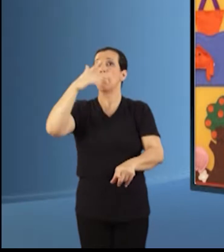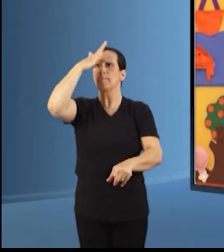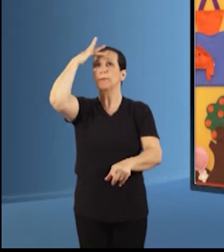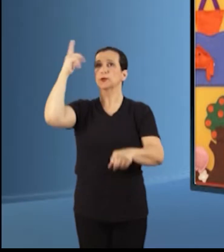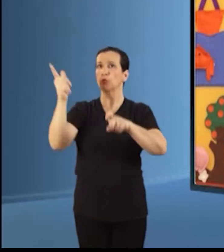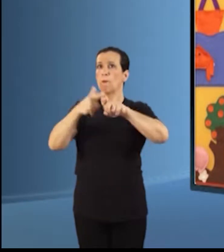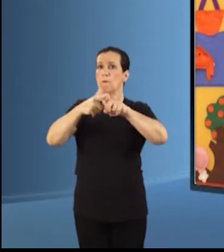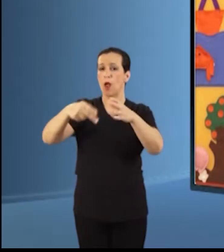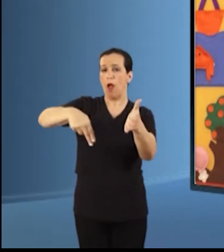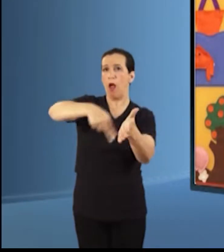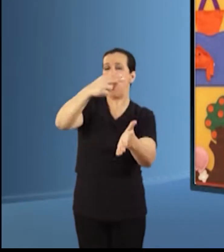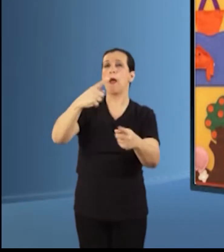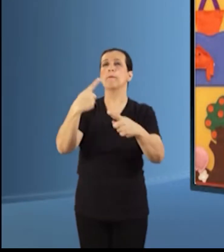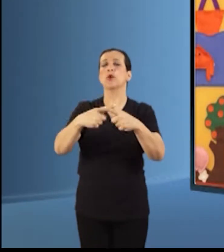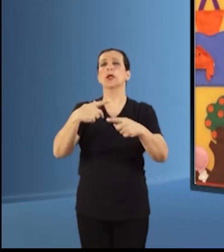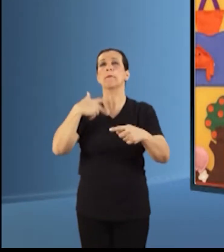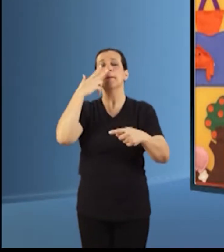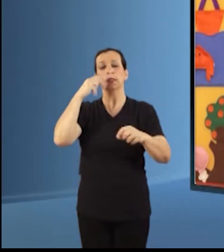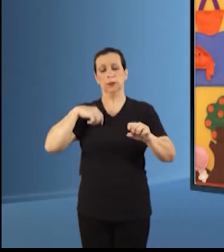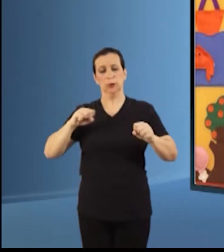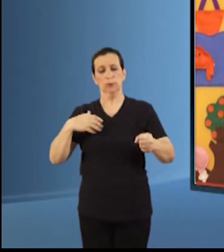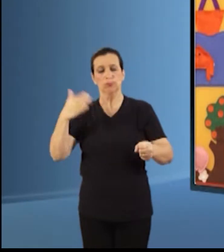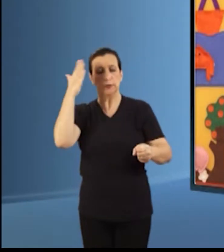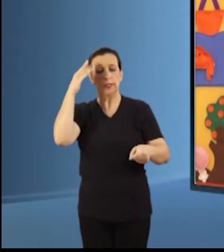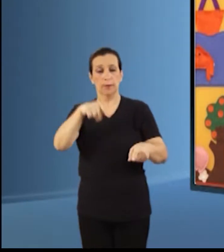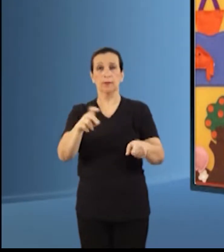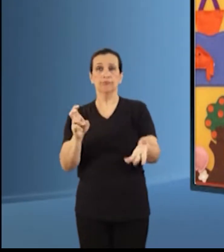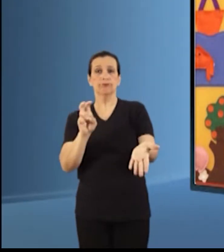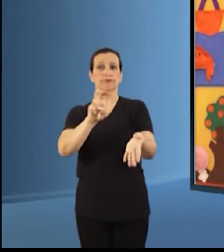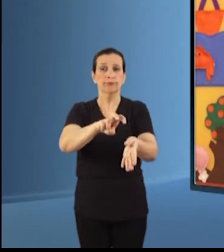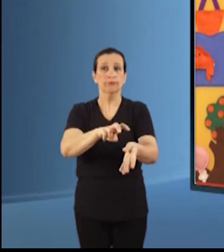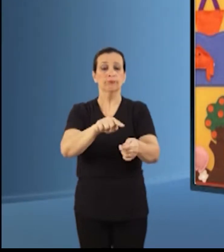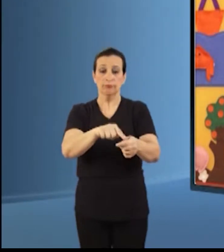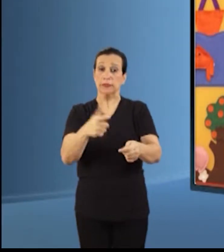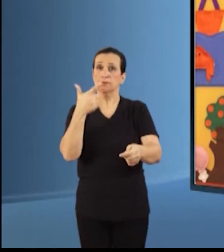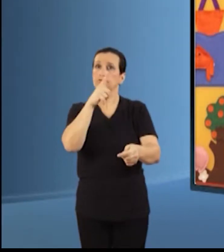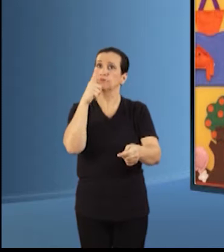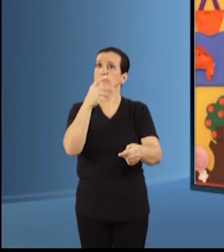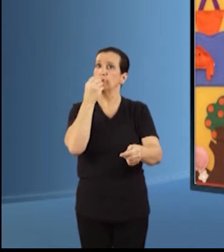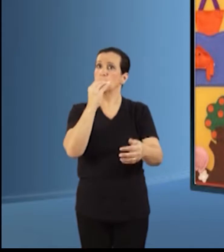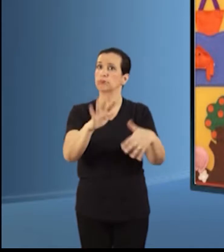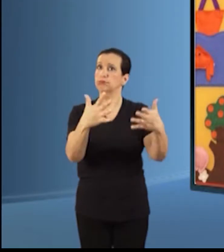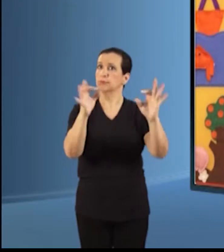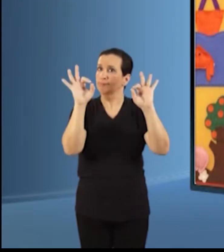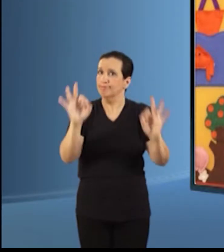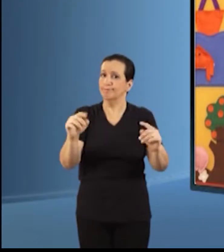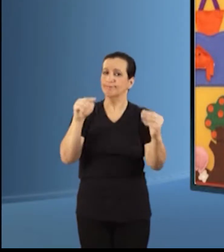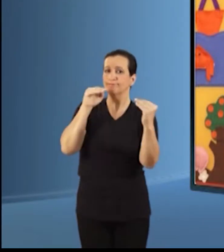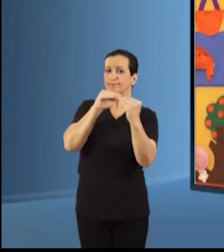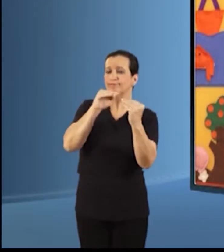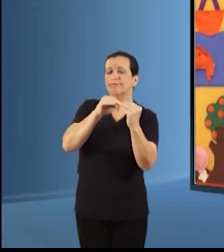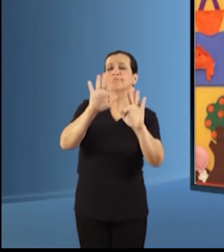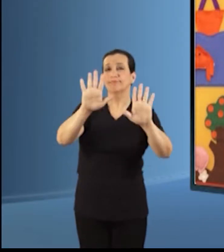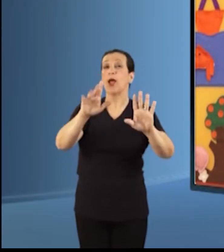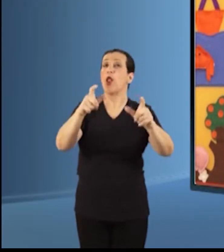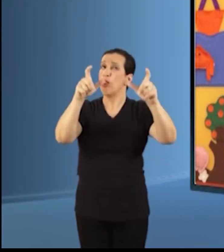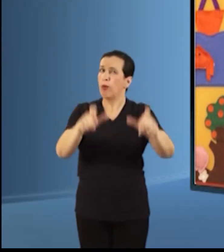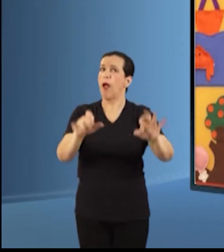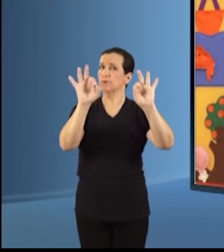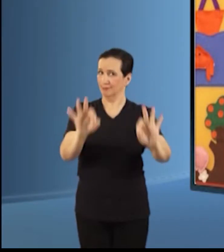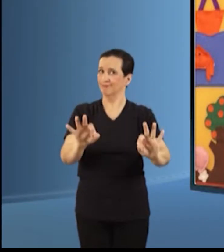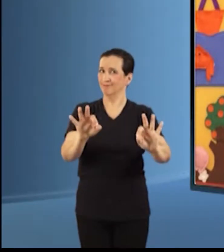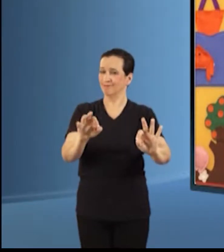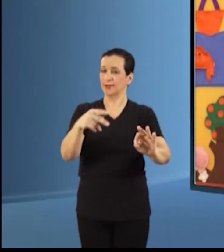ele ter uma certa garantia de que realmente o implante está estimulando adequadamente e muito provavelmente no